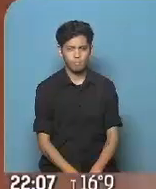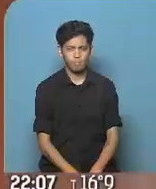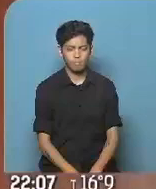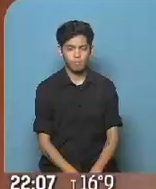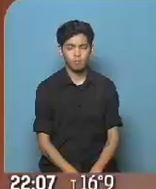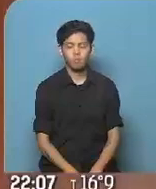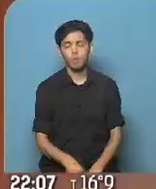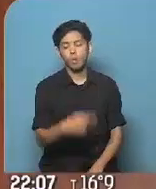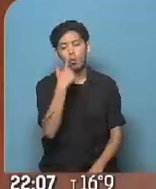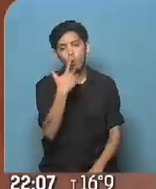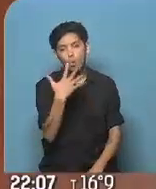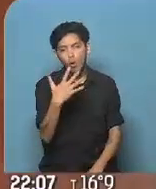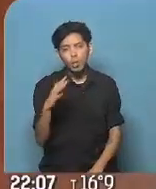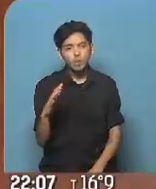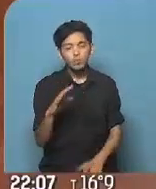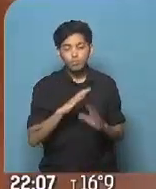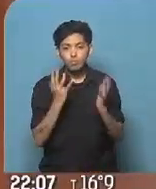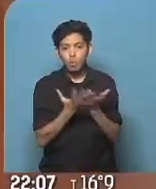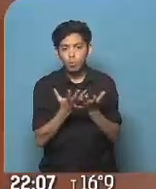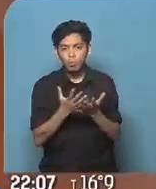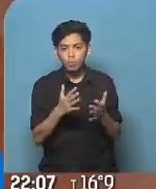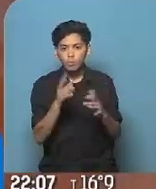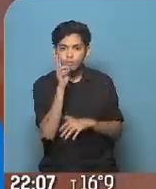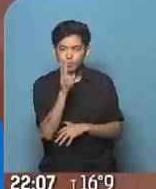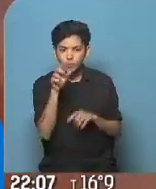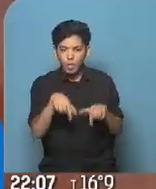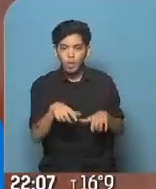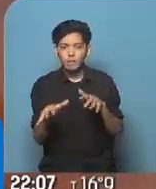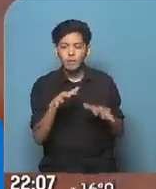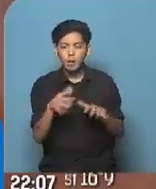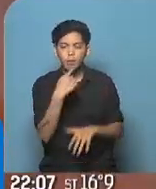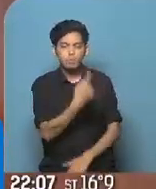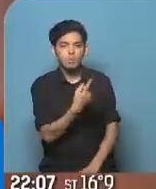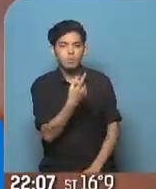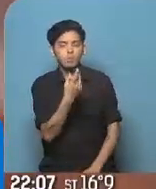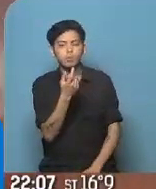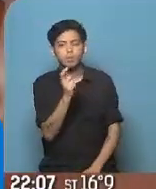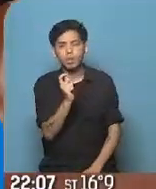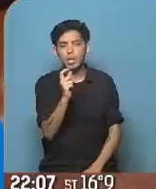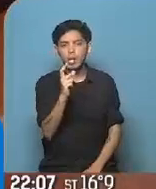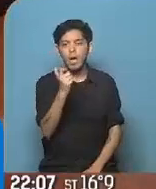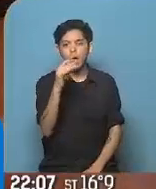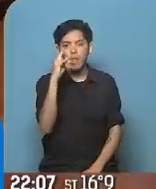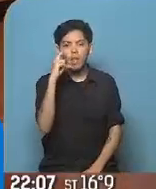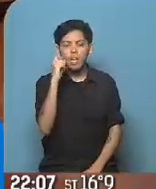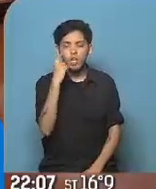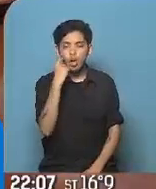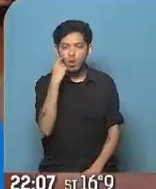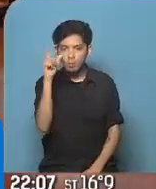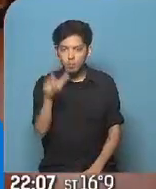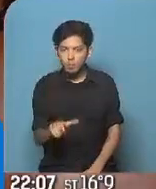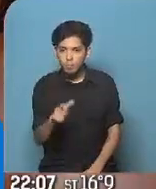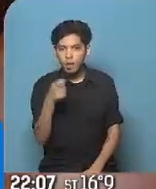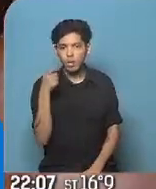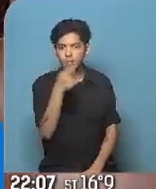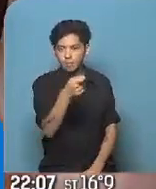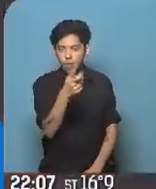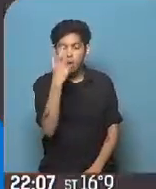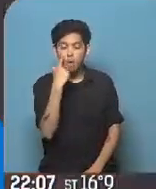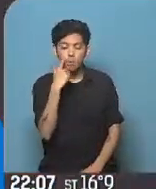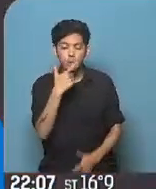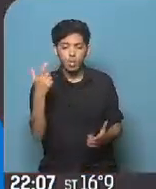Por supuesto que estaba todo el mundo pendiente de esto y la pregunta que te hago, Jorge Elías, es ¿quién es Adelio Bispo de Oliveira? Es un hombre que está desempleado,